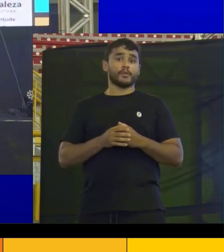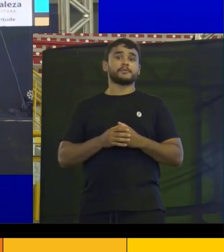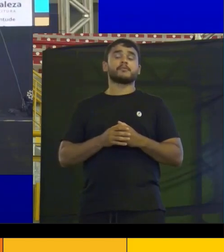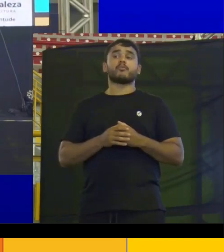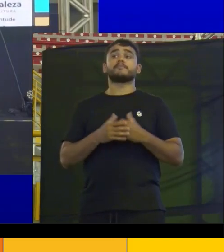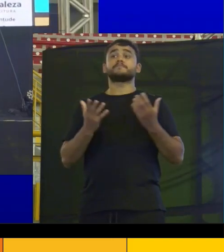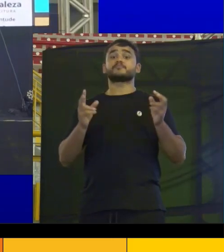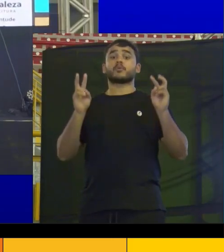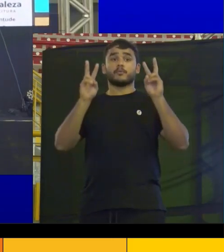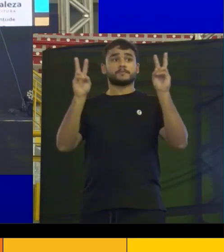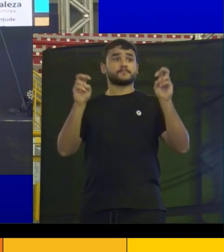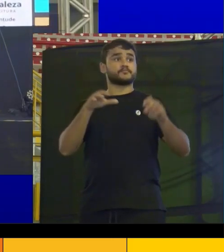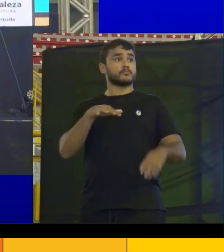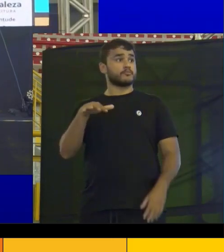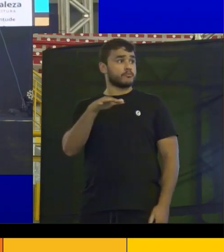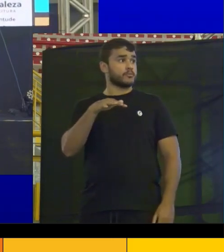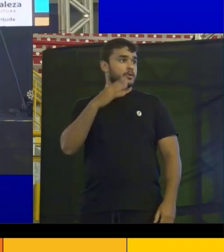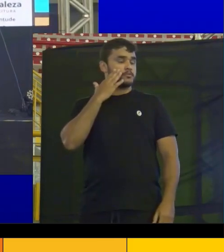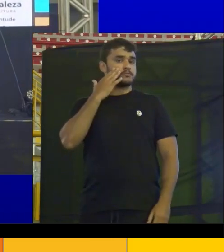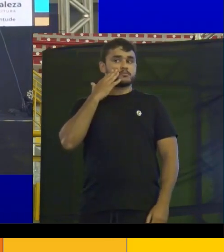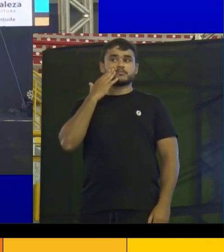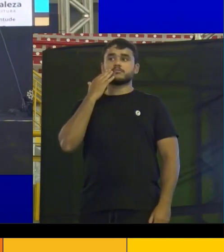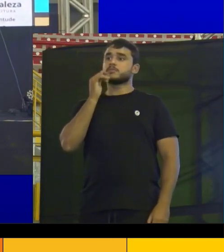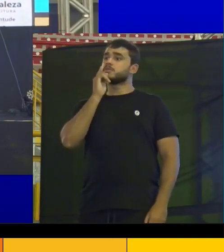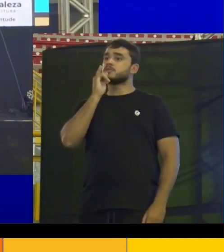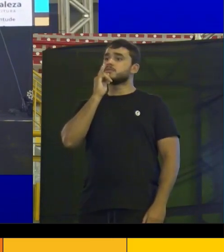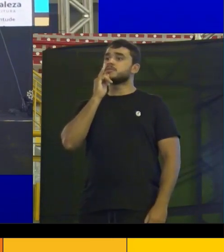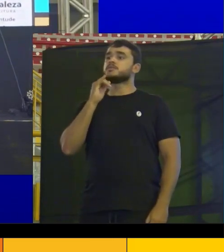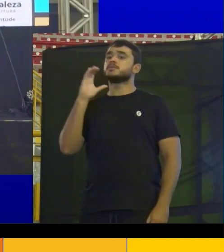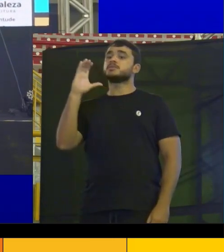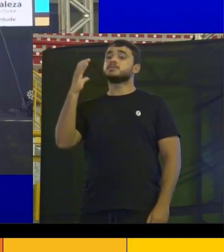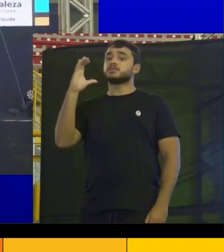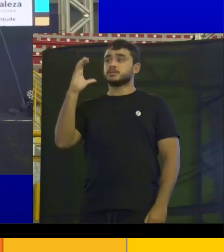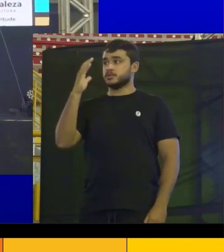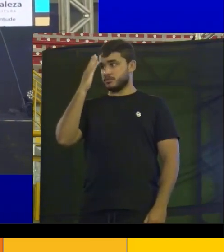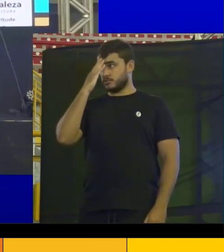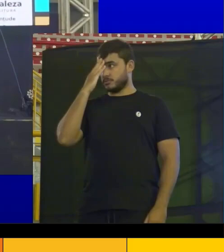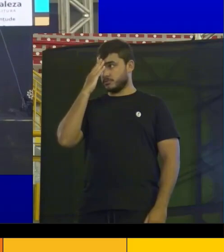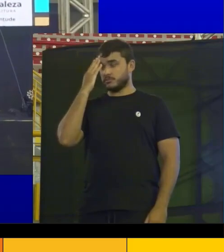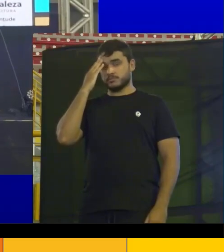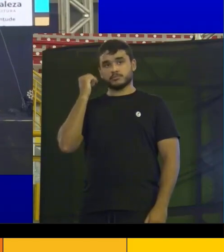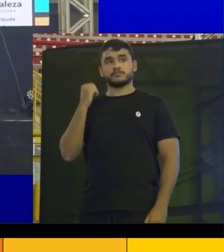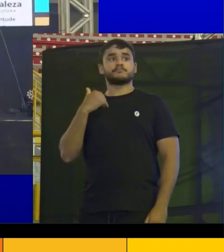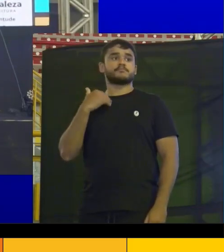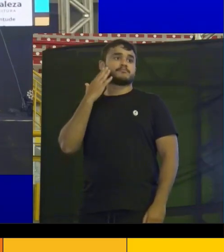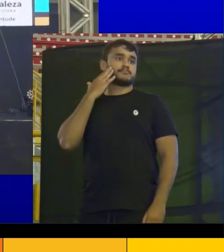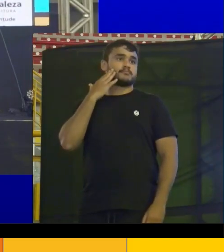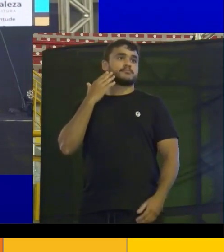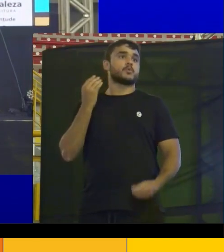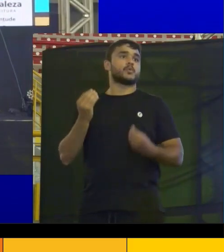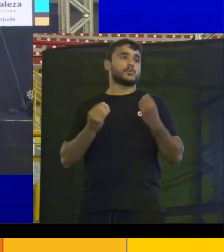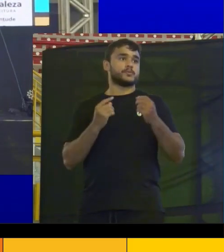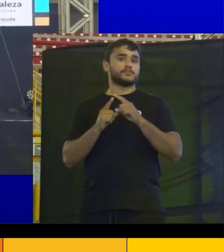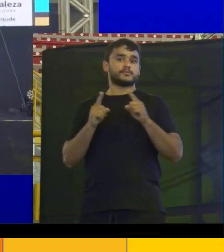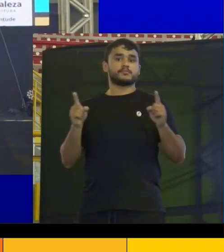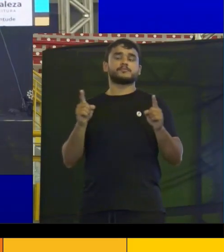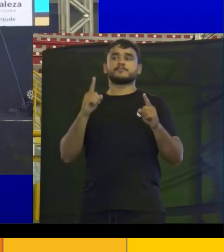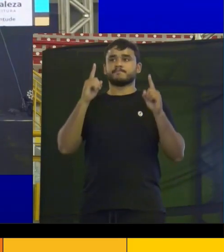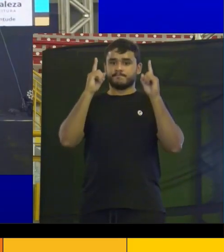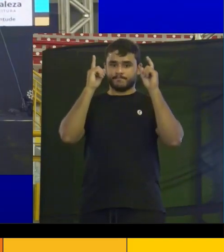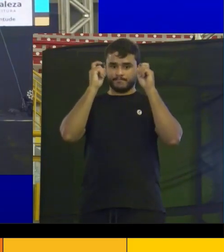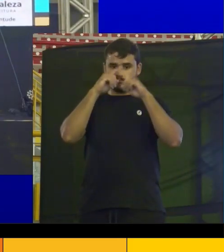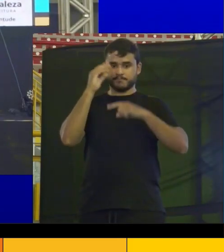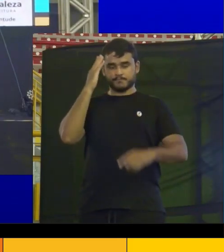duas áreas, né? Duas, digamos, ciências. Sim. Que, gente, vocês sabem o quanto é